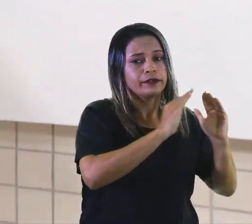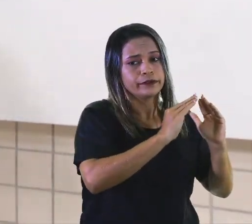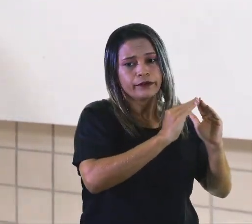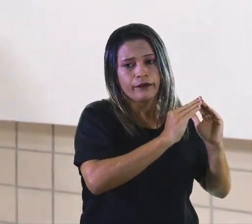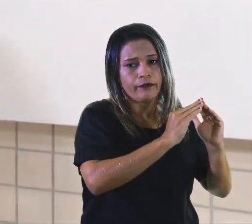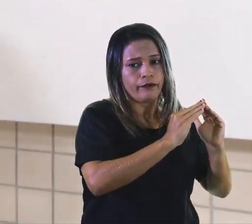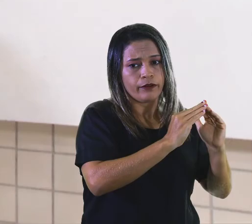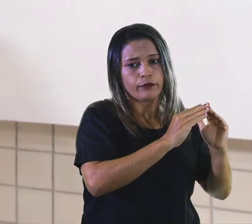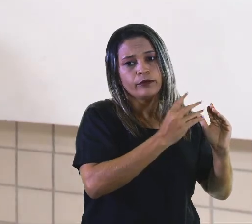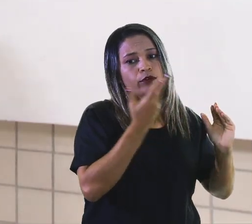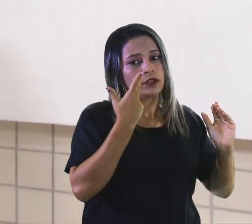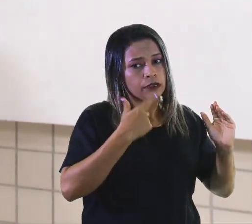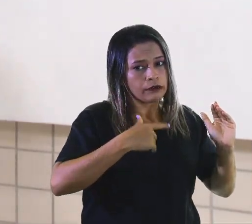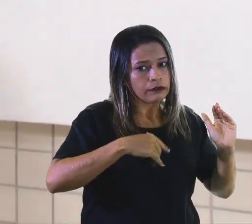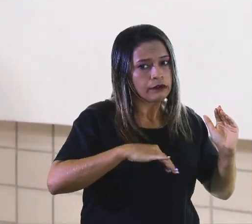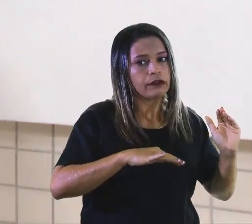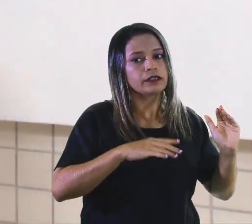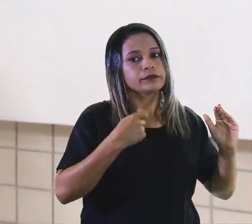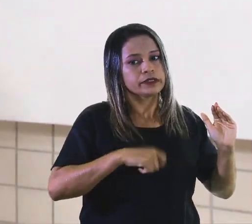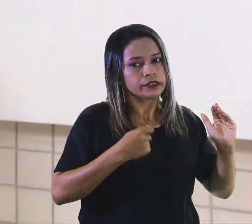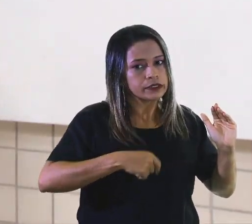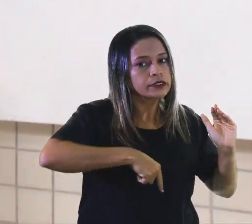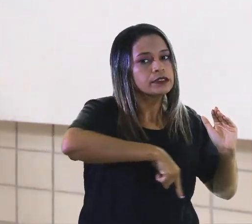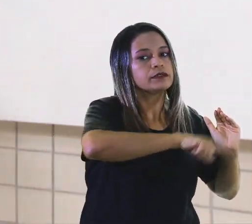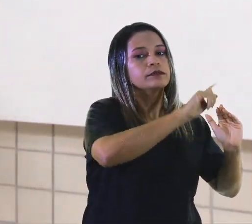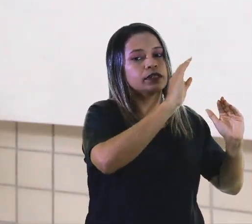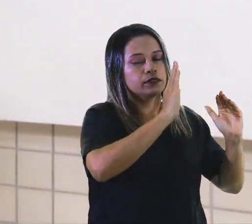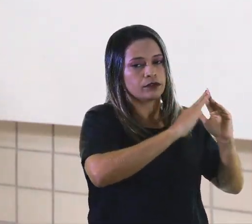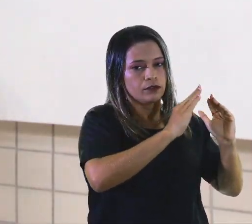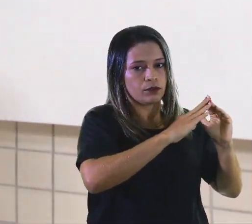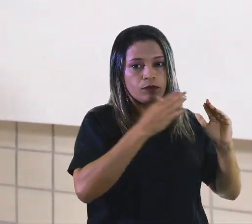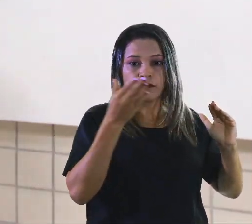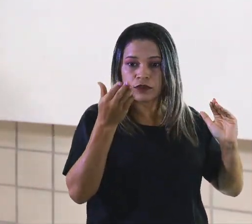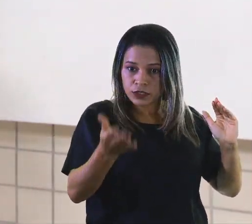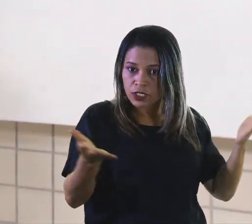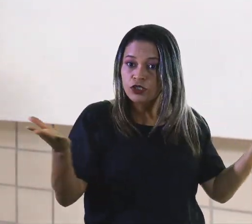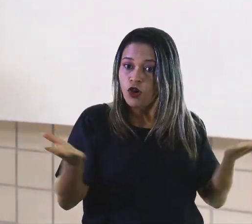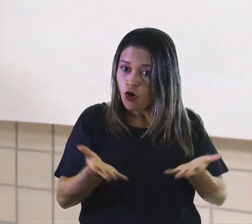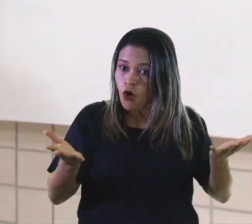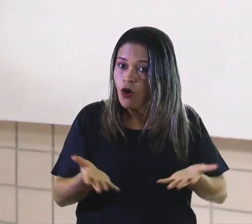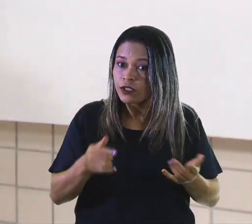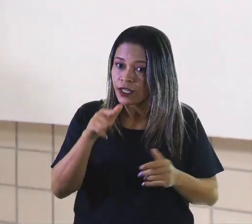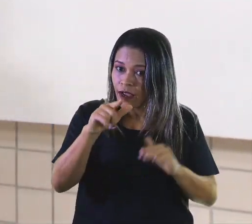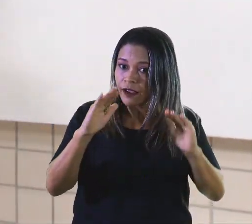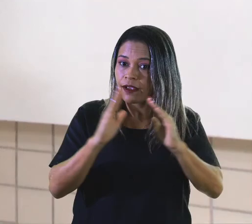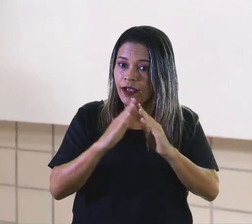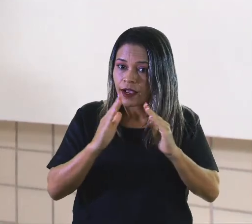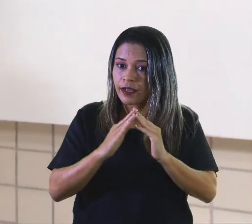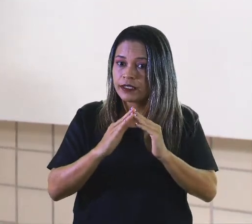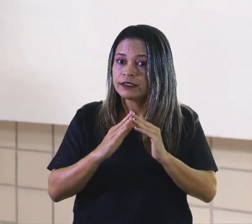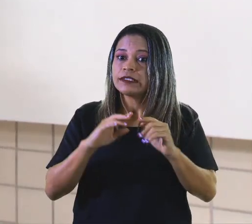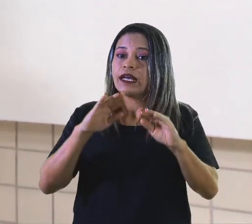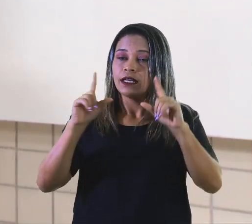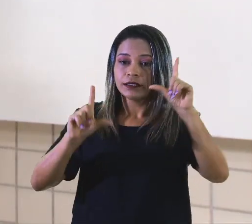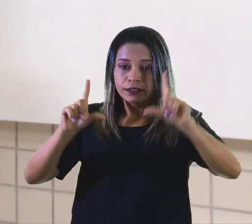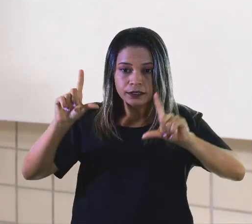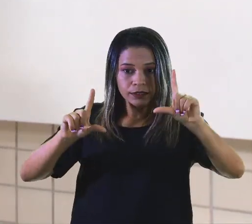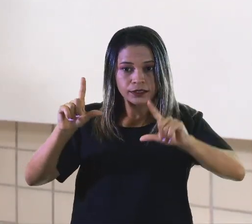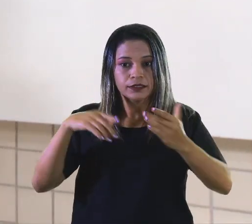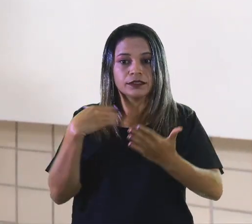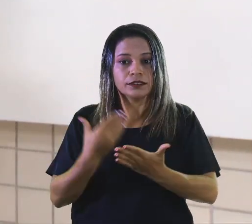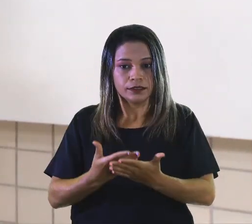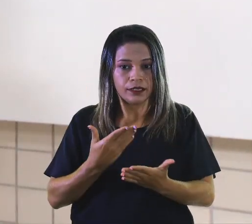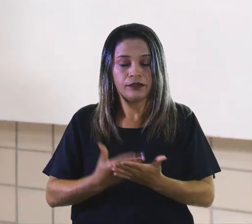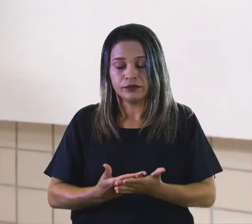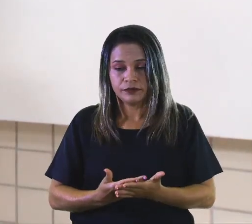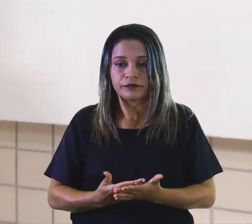toda criança deve ir para a escola, como vocês hoje aí em casa devem estar assistindo às aulas,